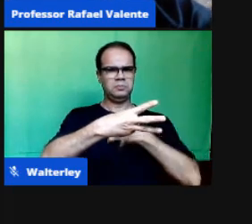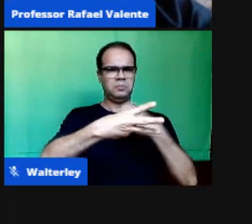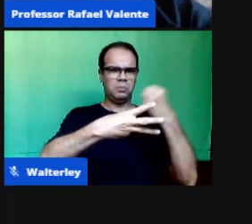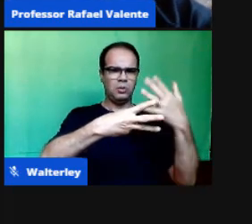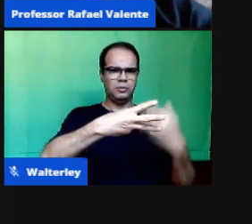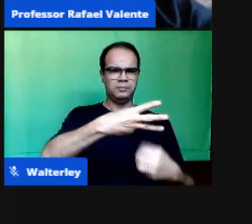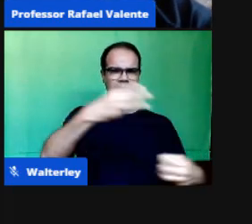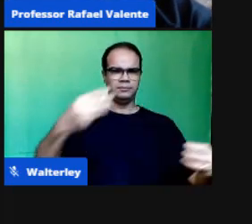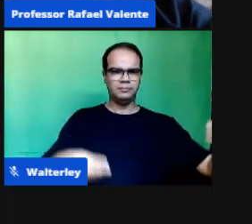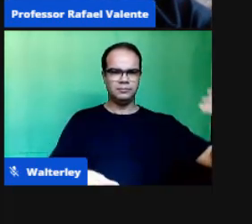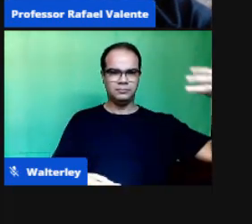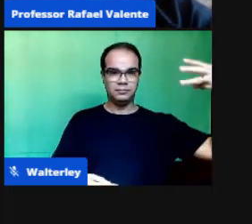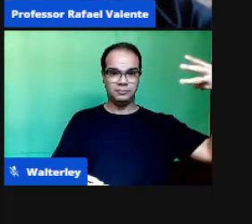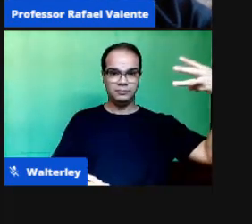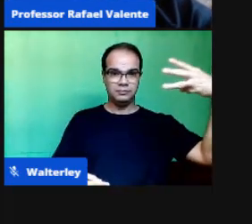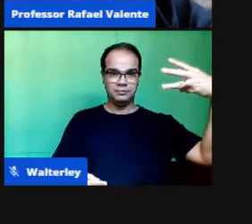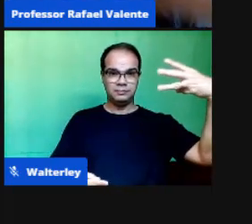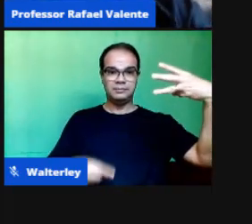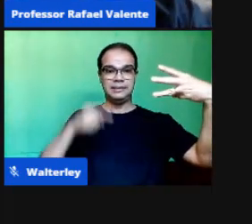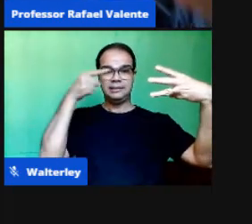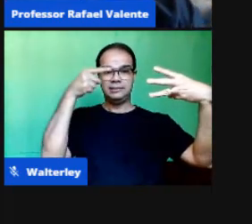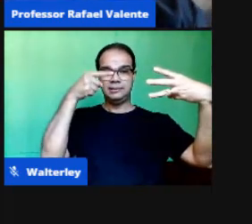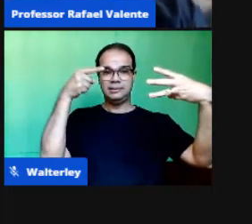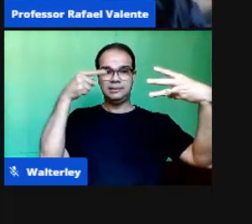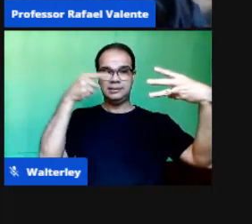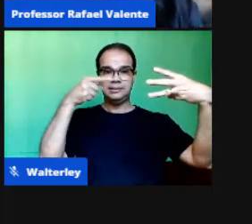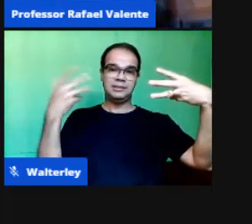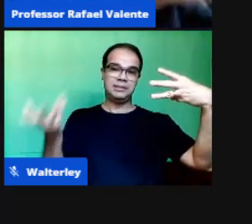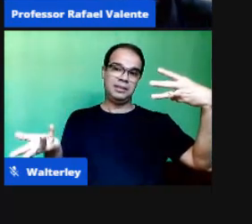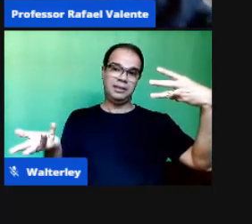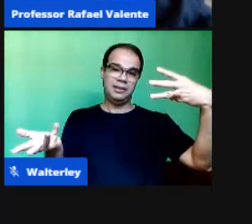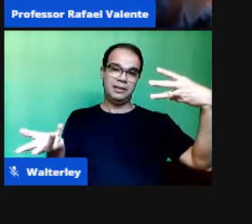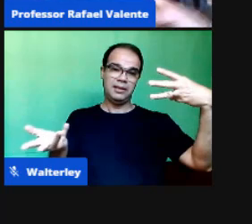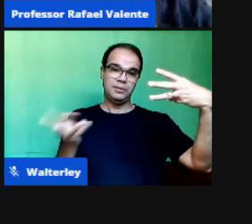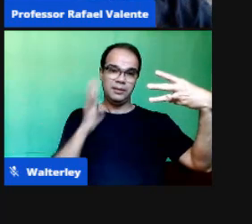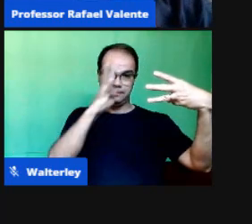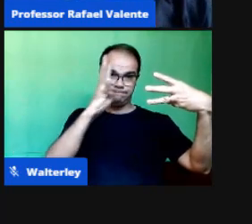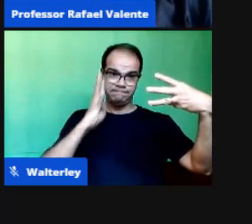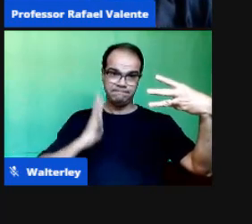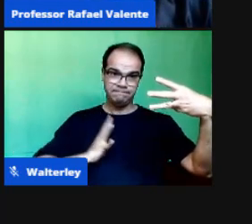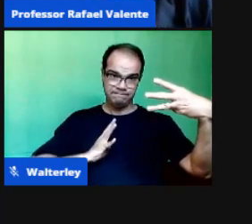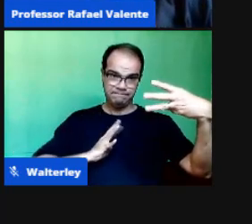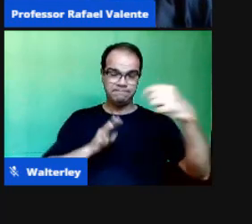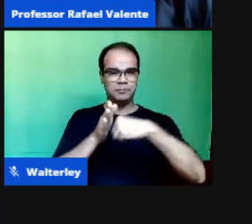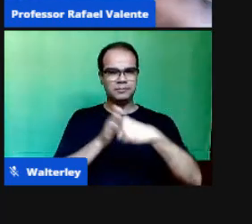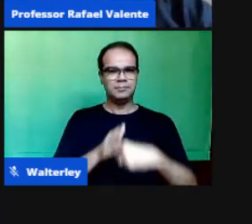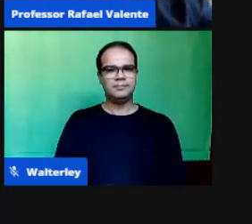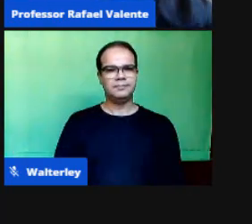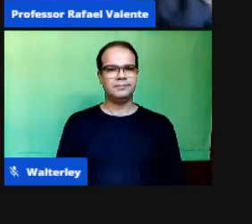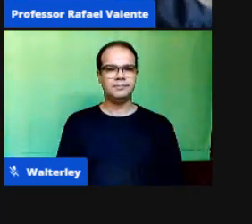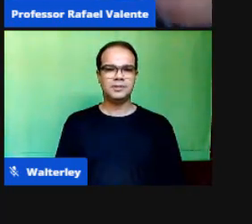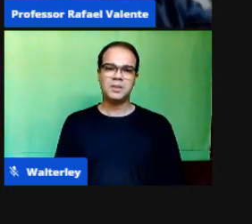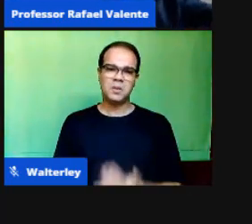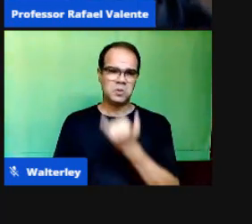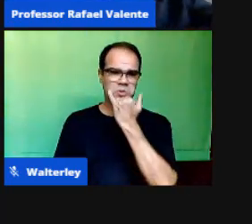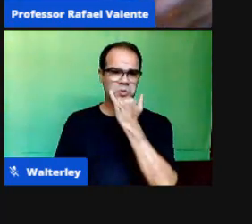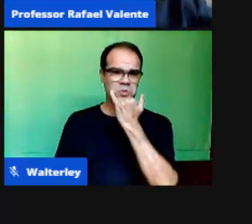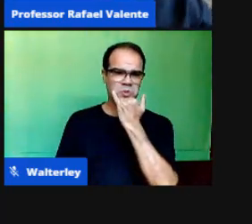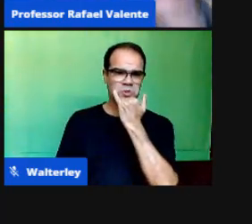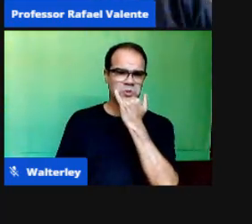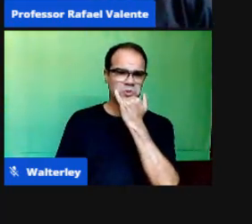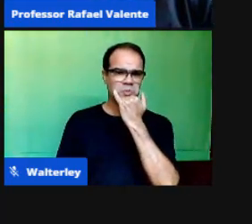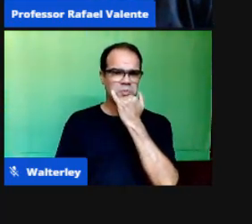papel e... Bom, não vai dar para a gente discutir, porque a ideia era levantarmos isso e